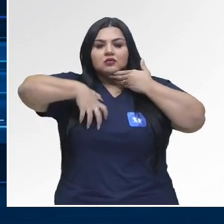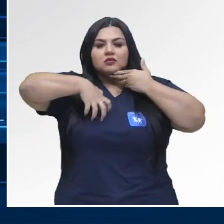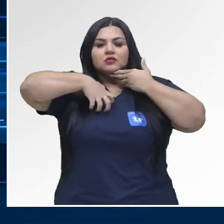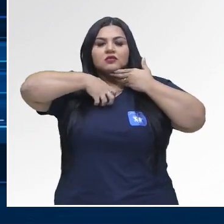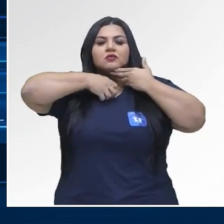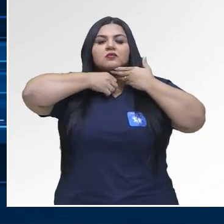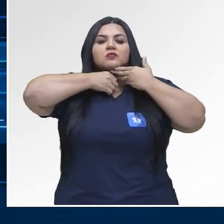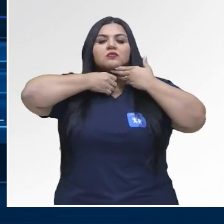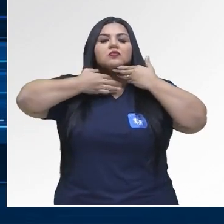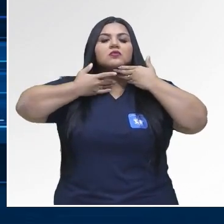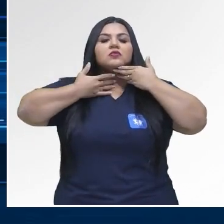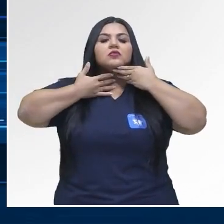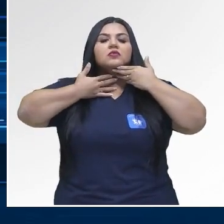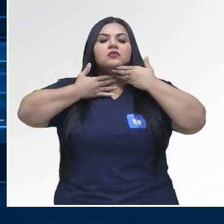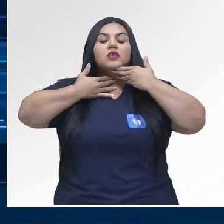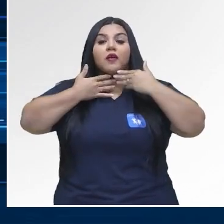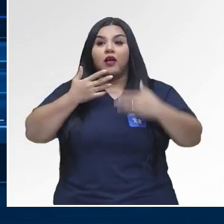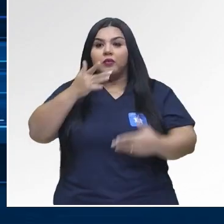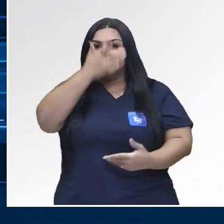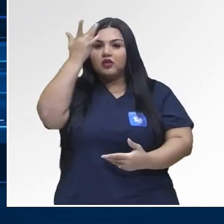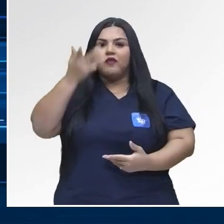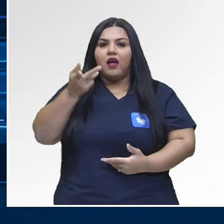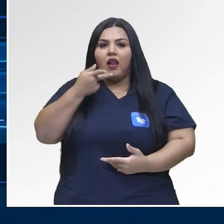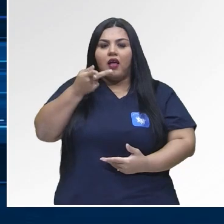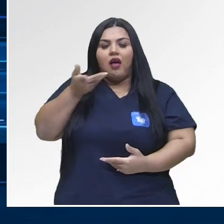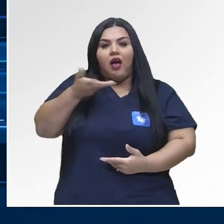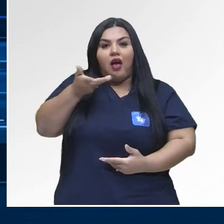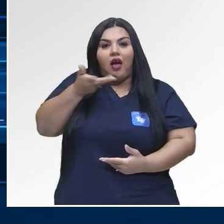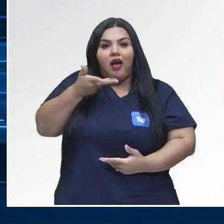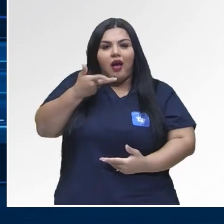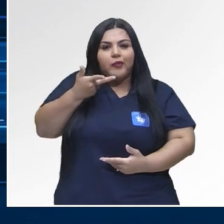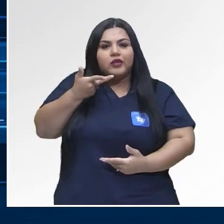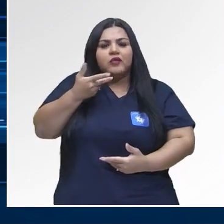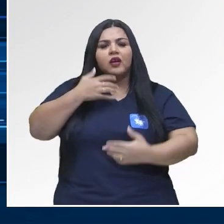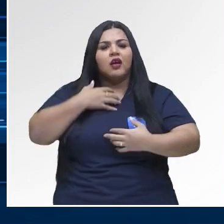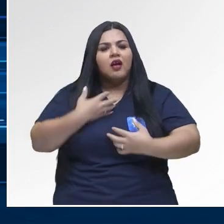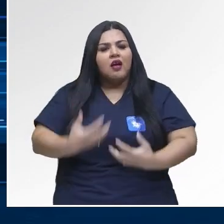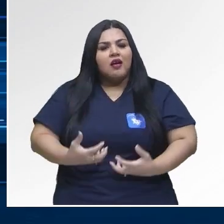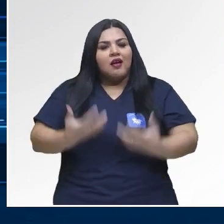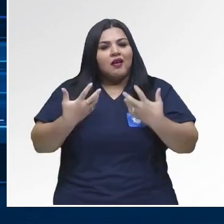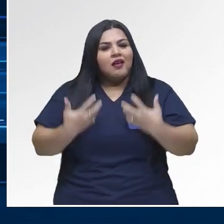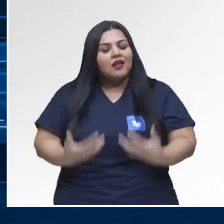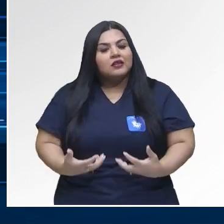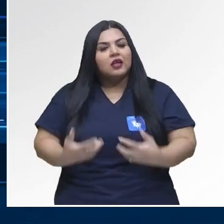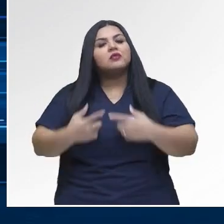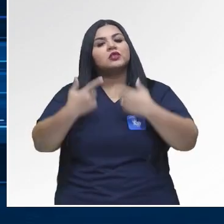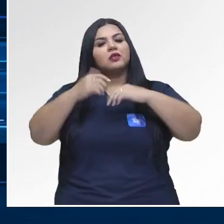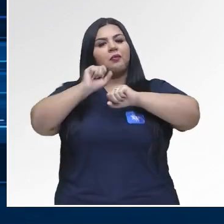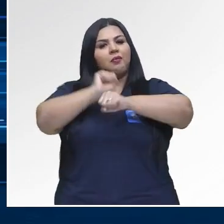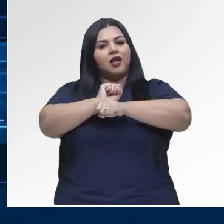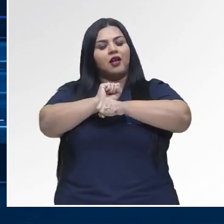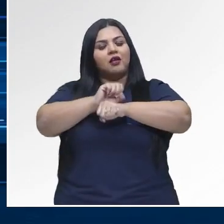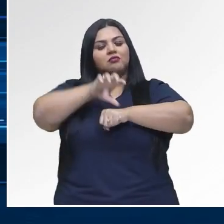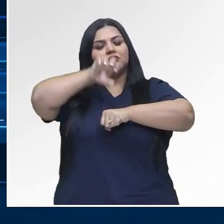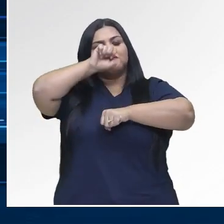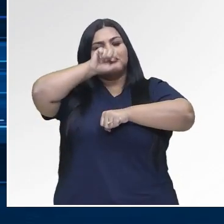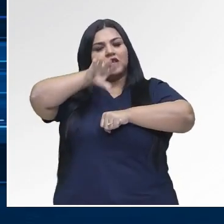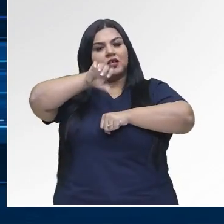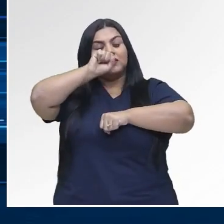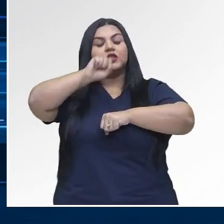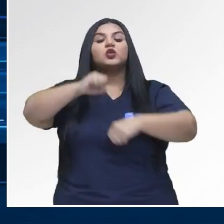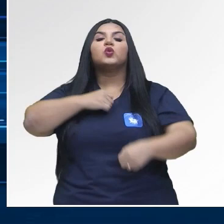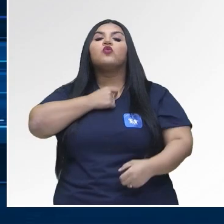gente, quando fala muito rápido, aí fica cansado, aí precisa respirar para repor, né? Um pouquinho. Então, a gente só emite o som da